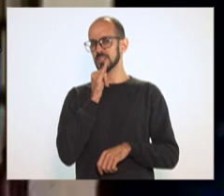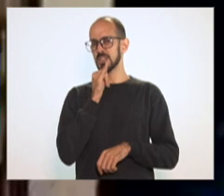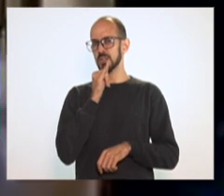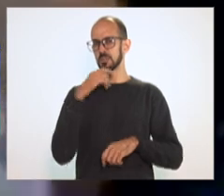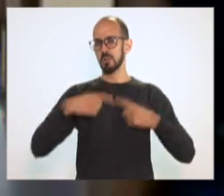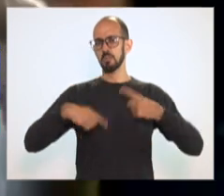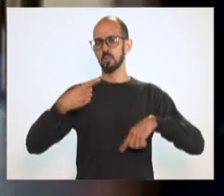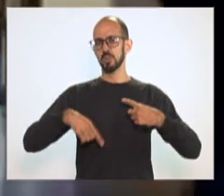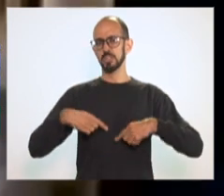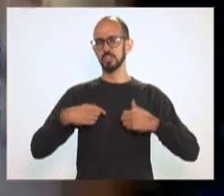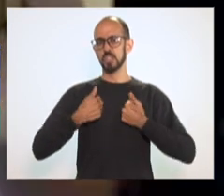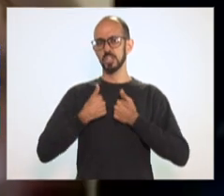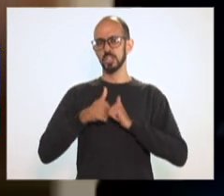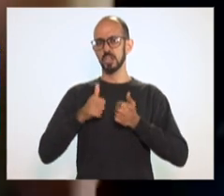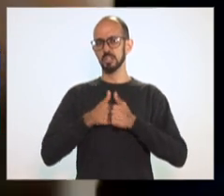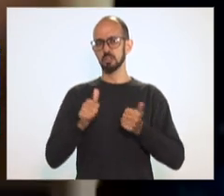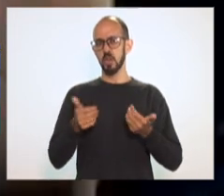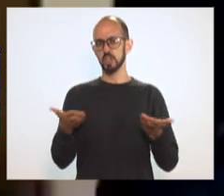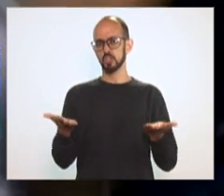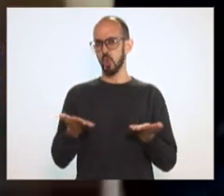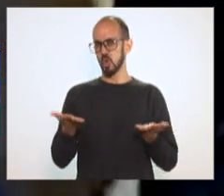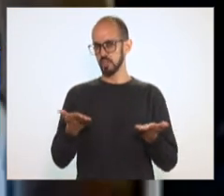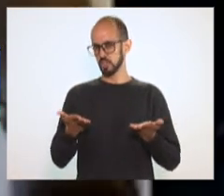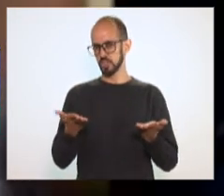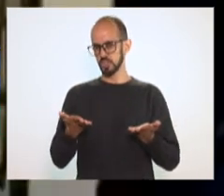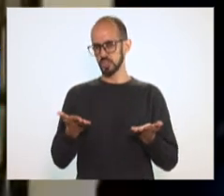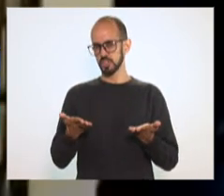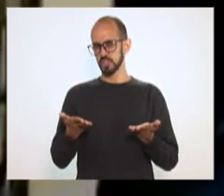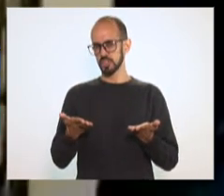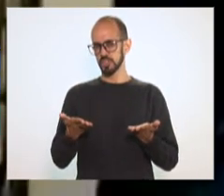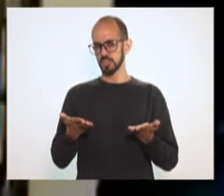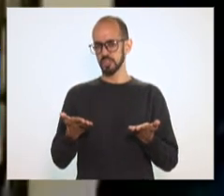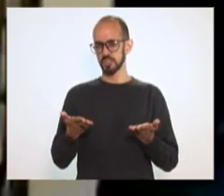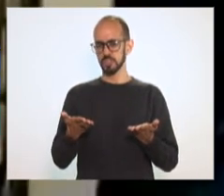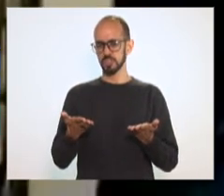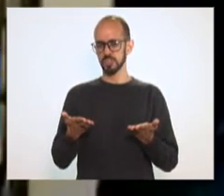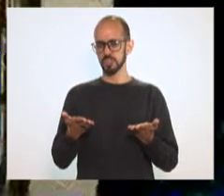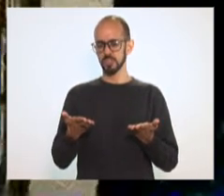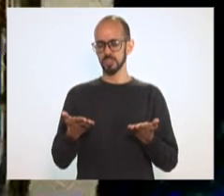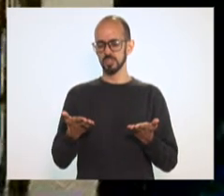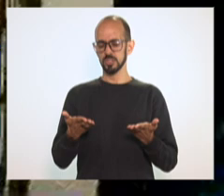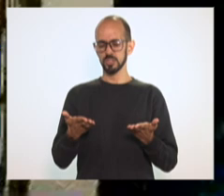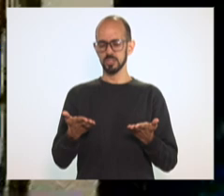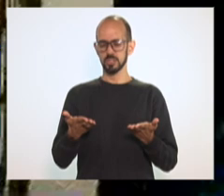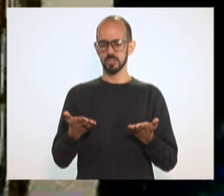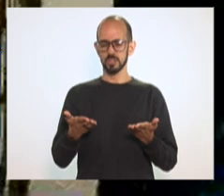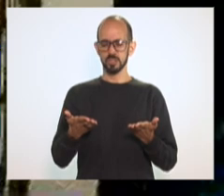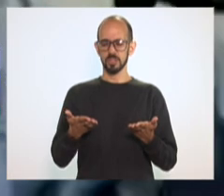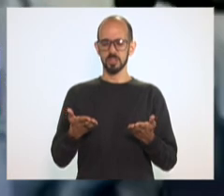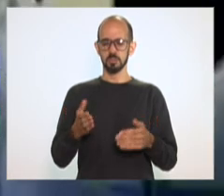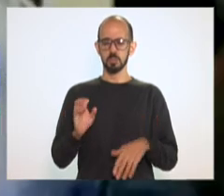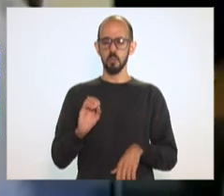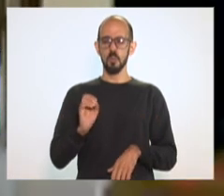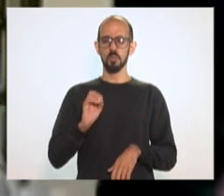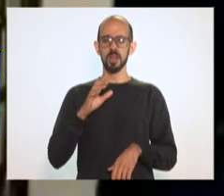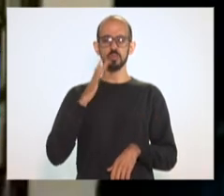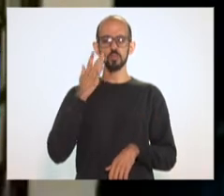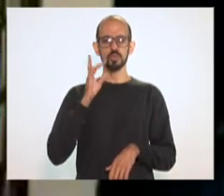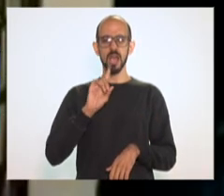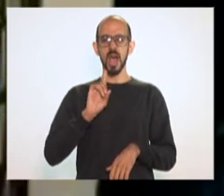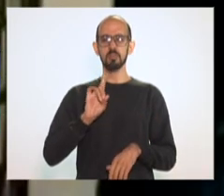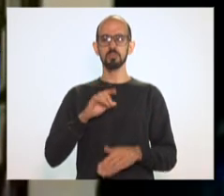transportes atualmente nobre deputado Rubem Bom Tempo que ninguém sabe o que está